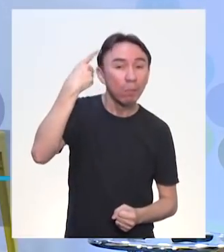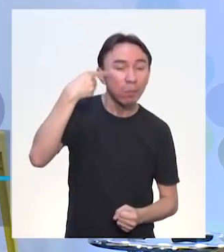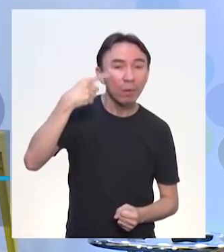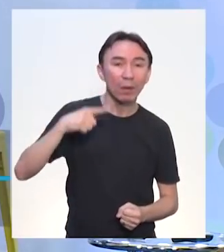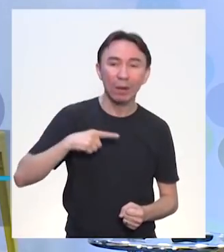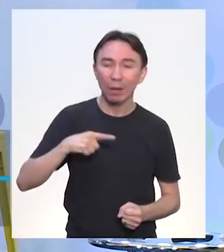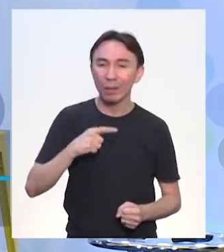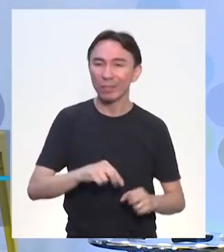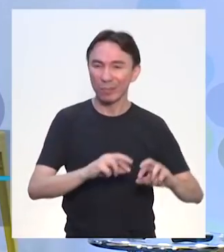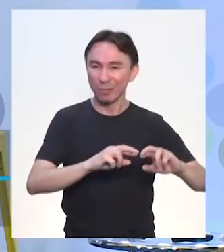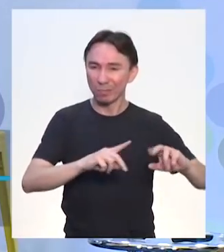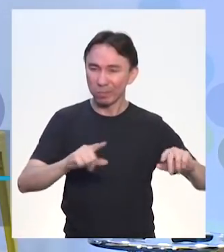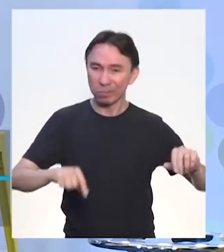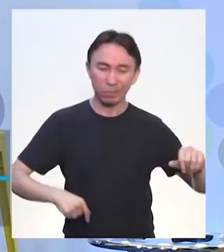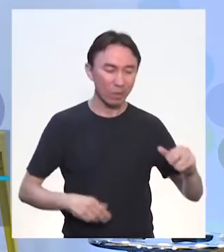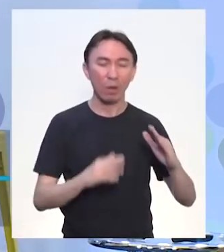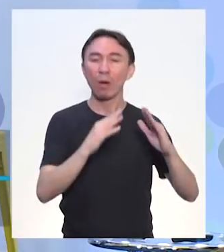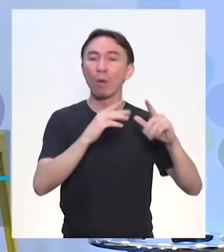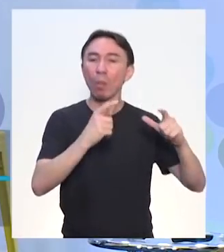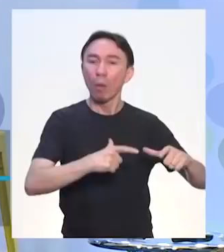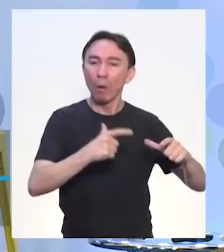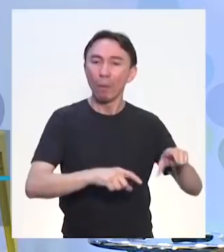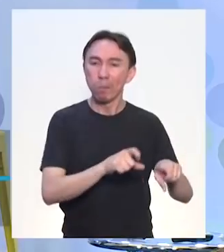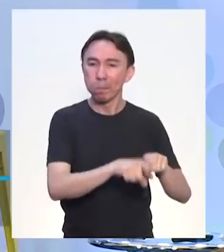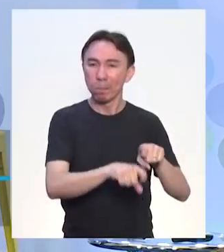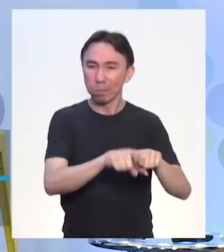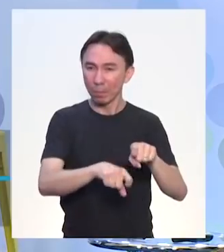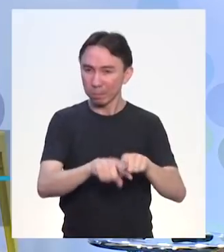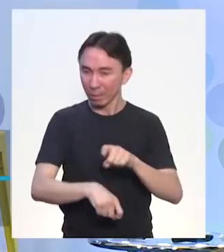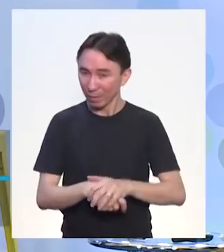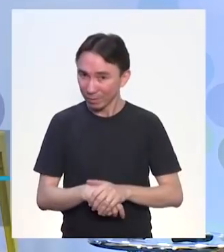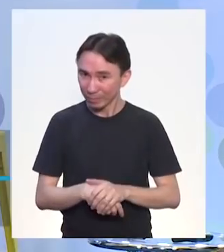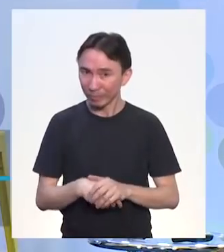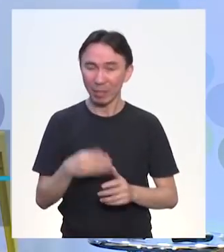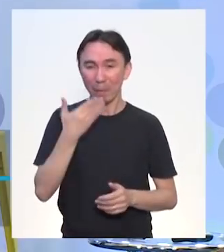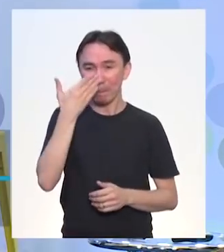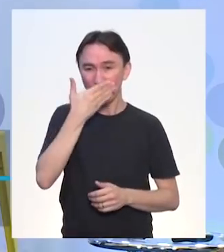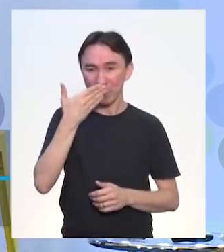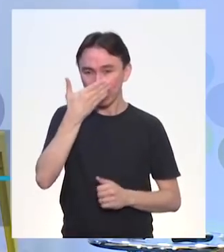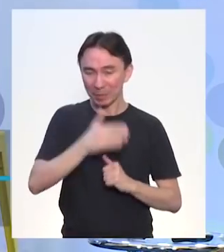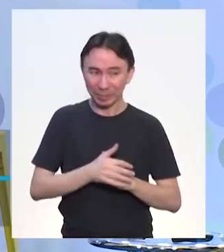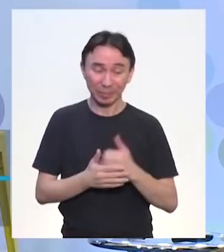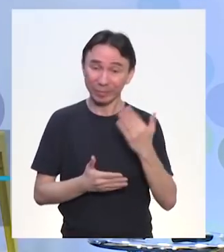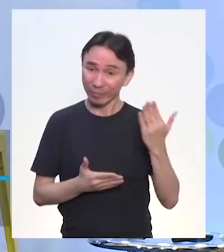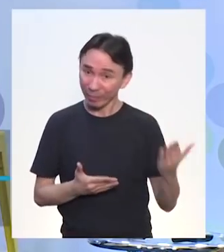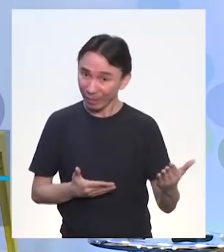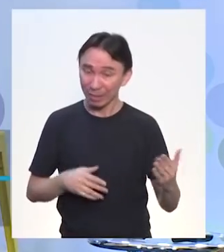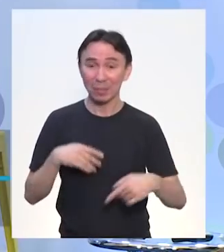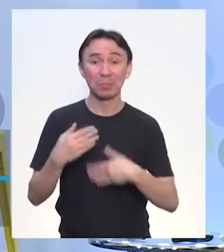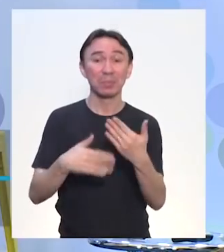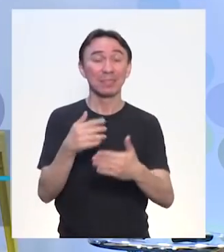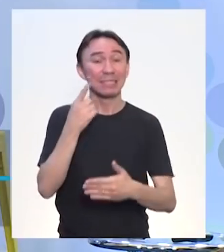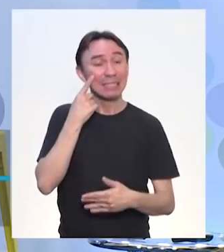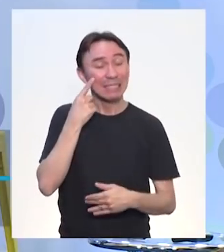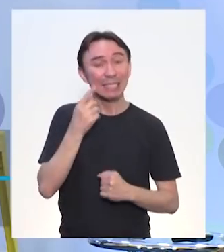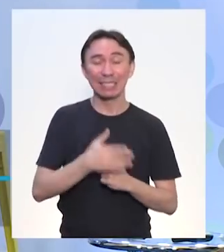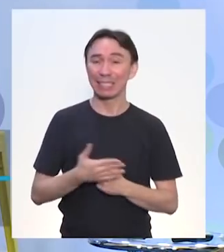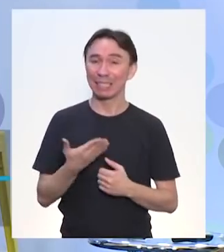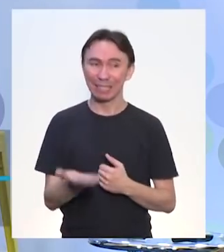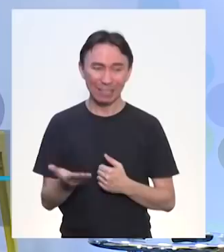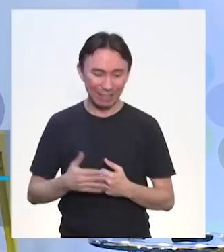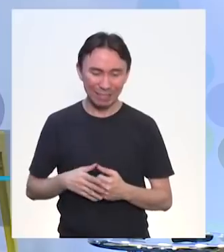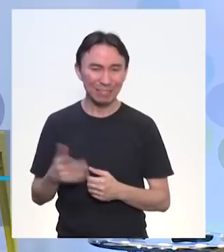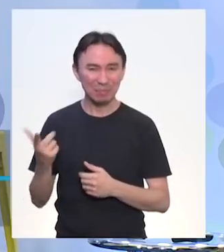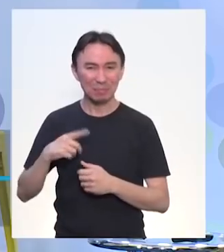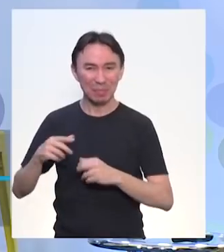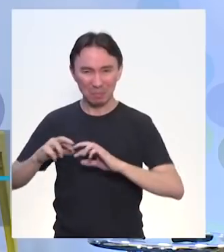como aquele alumbramento sentimental, vai fazer com que toda a carreira dele entre em decadência, e ao mesmo